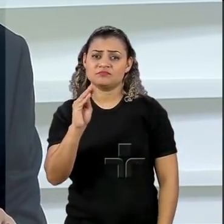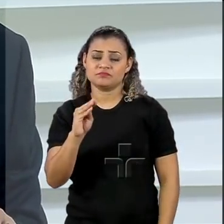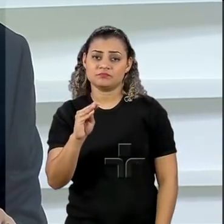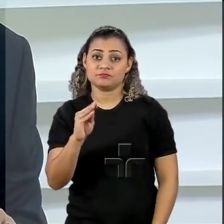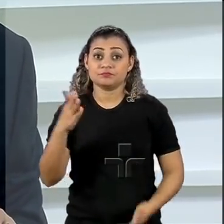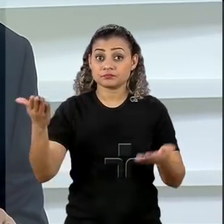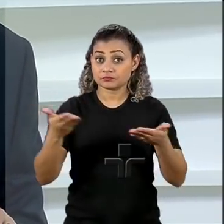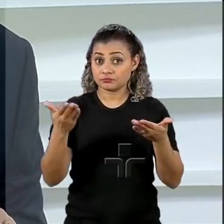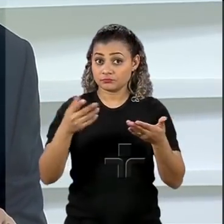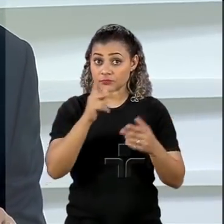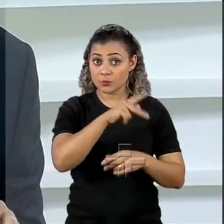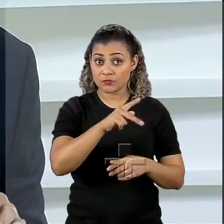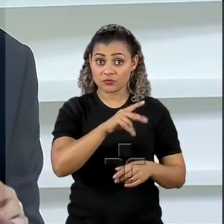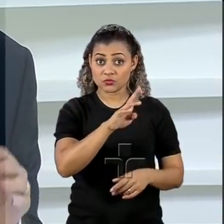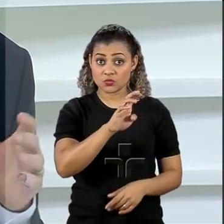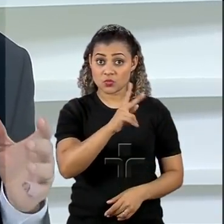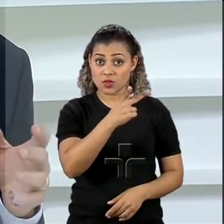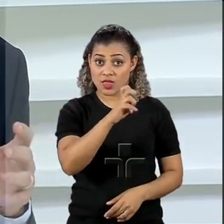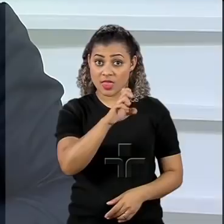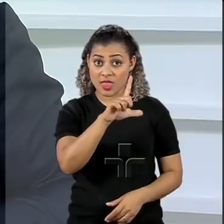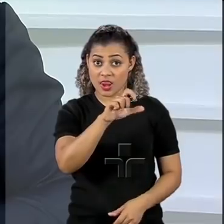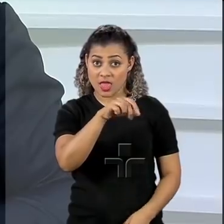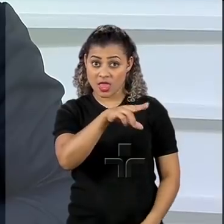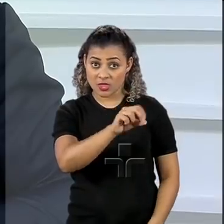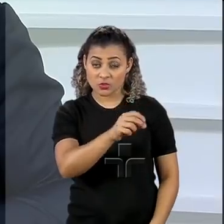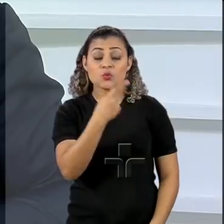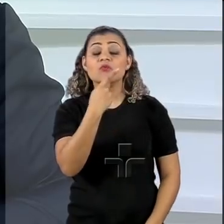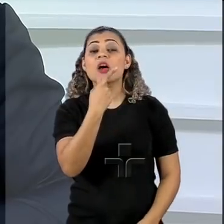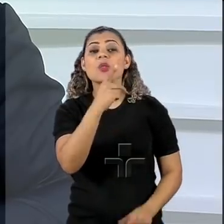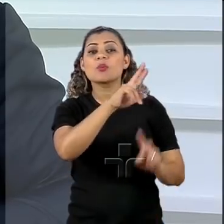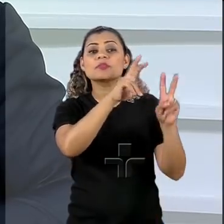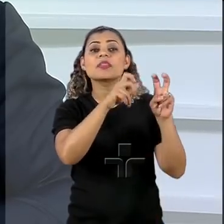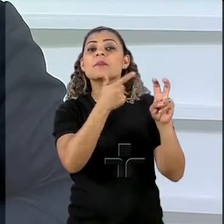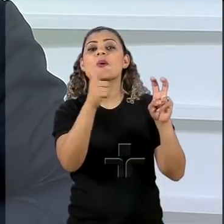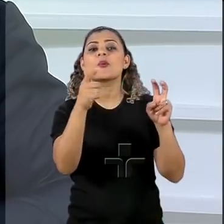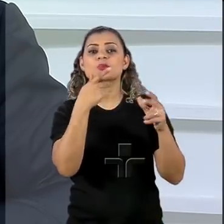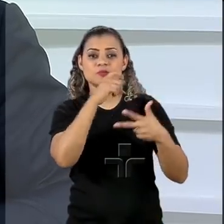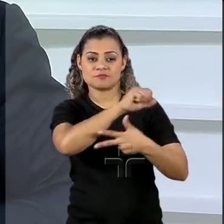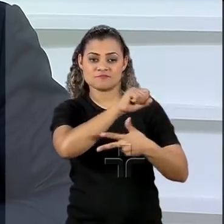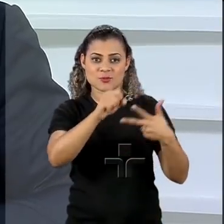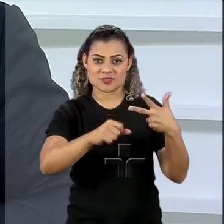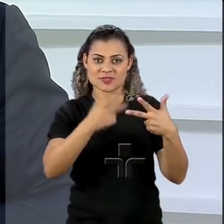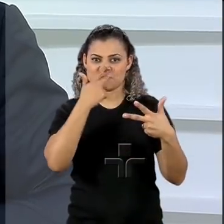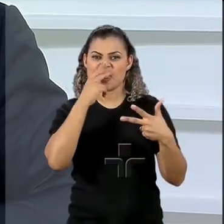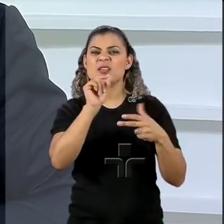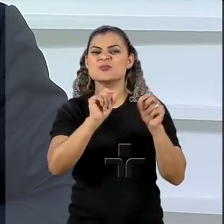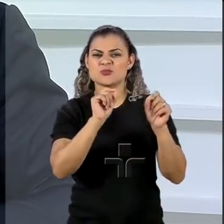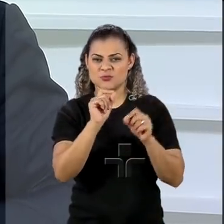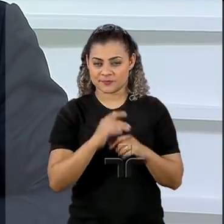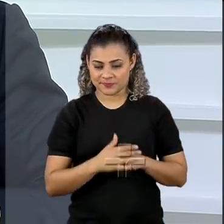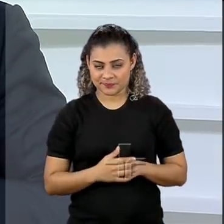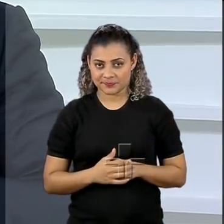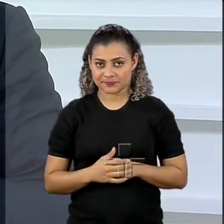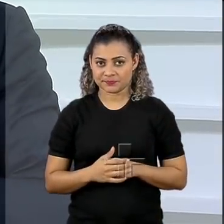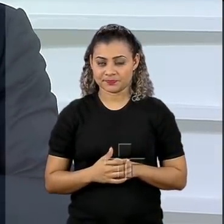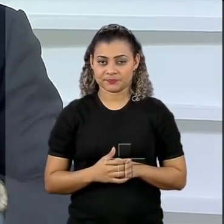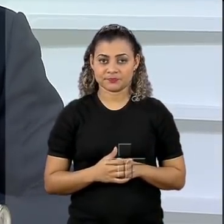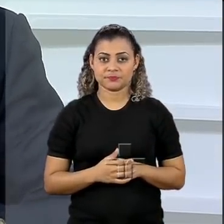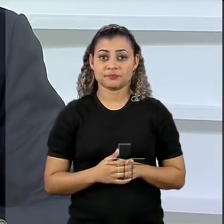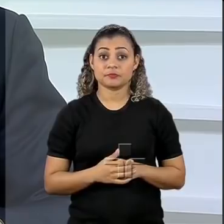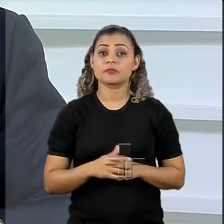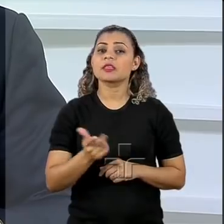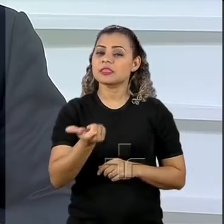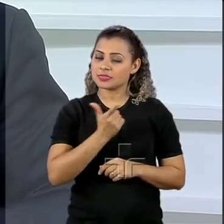assunto que é importante, que é a questão dessa invasão de poderes, não é isso? Exato. Nós temos